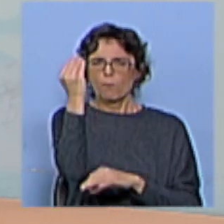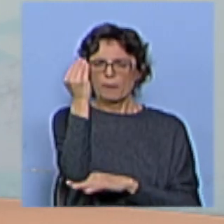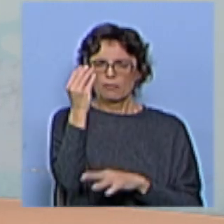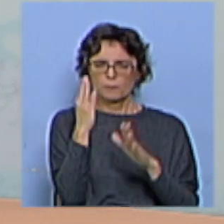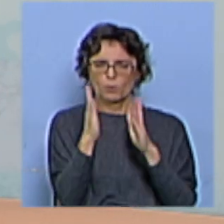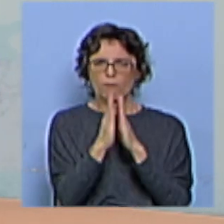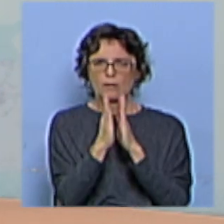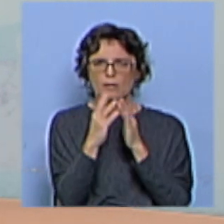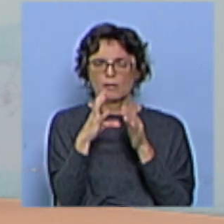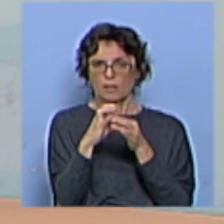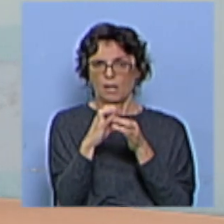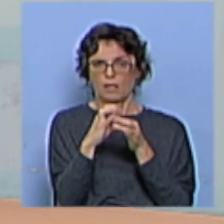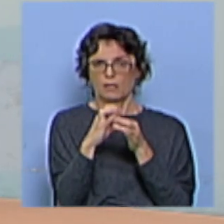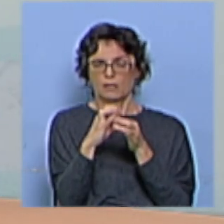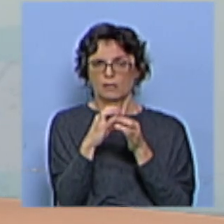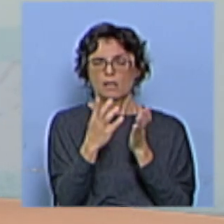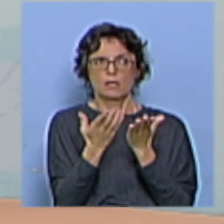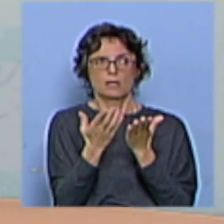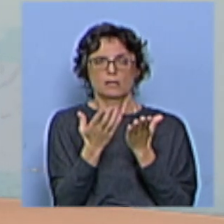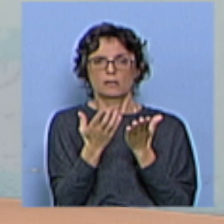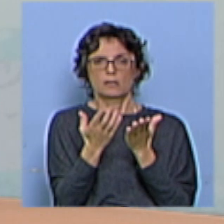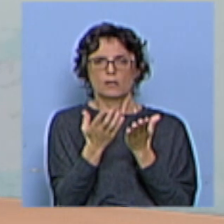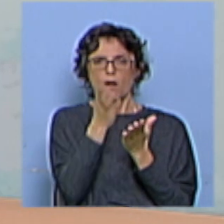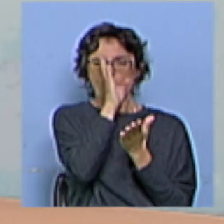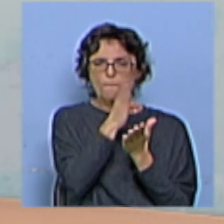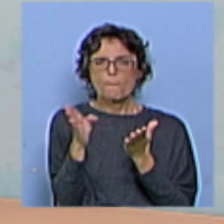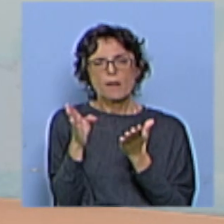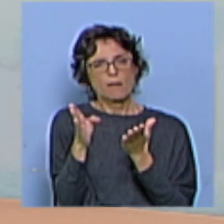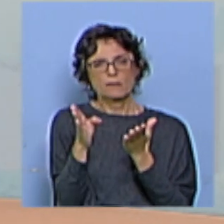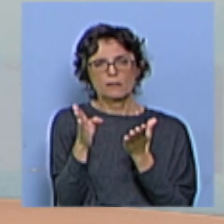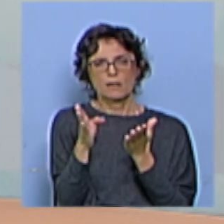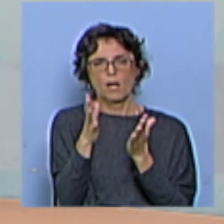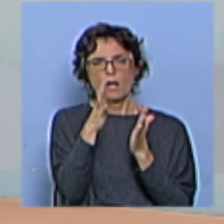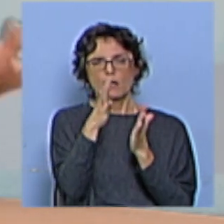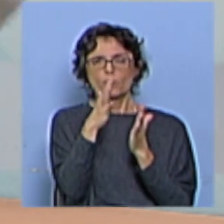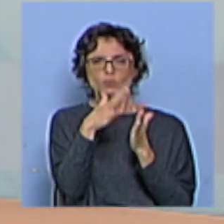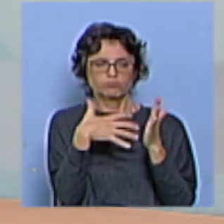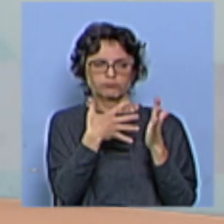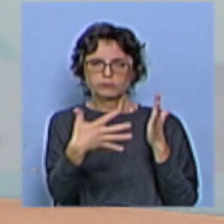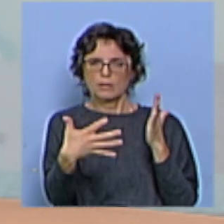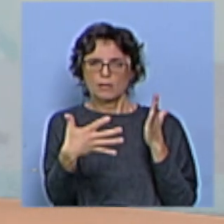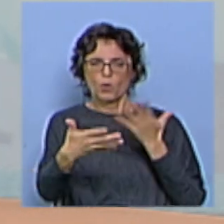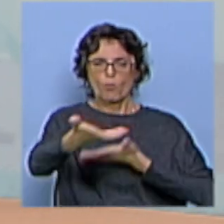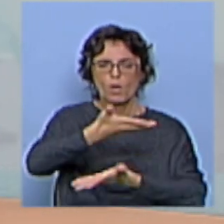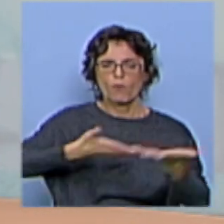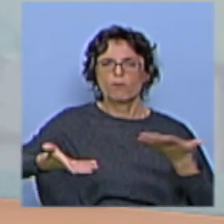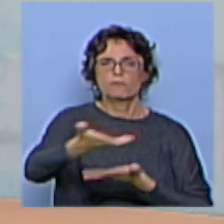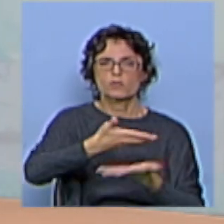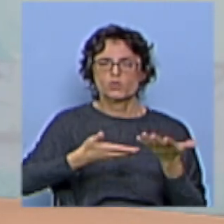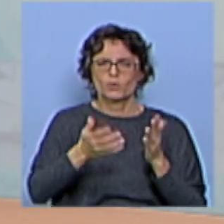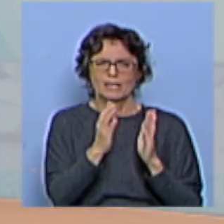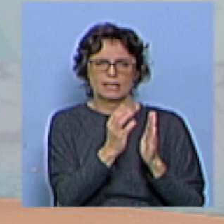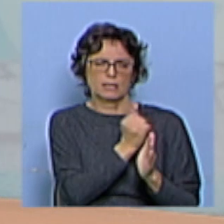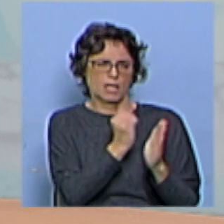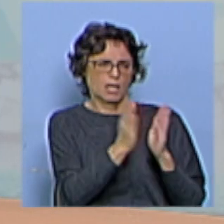dioceses? Há diferentes ritmos, há uma sensibilidade crescente, há partilha de experiências entre umas e outras. Como